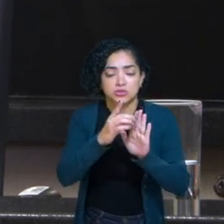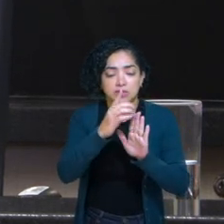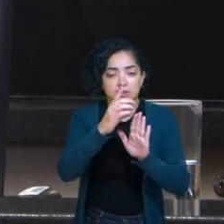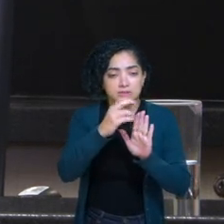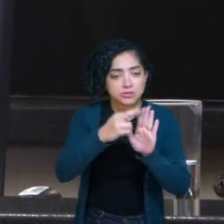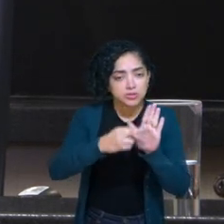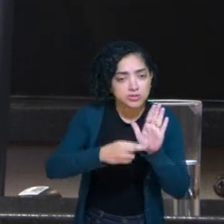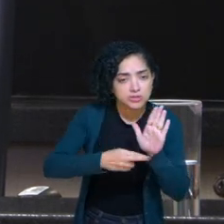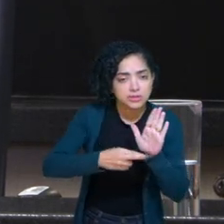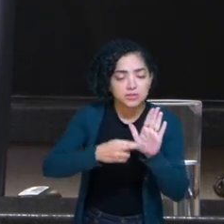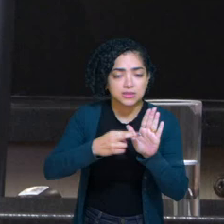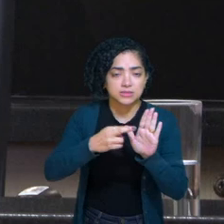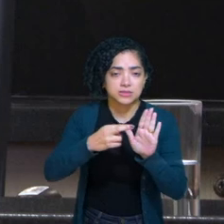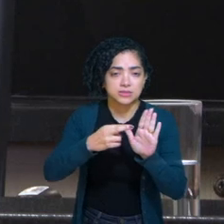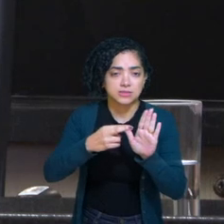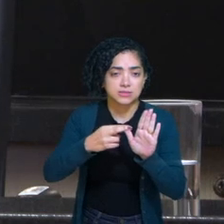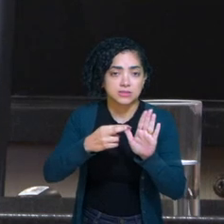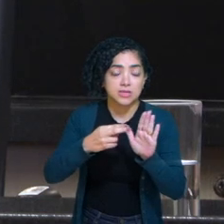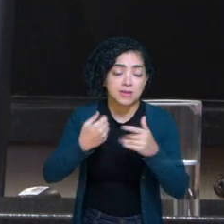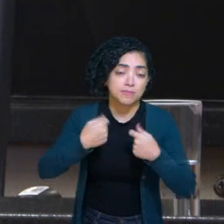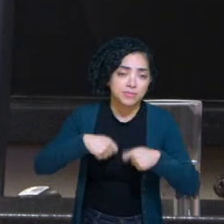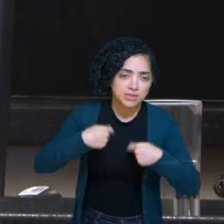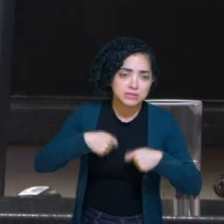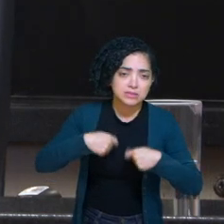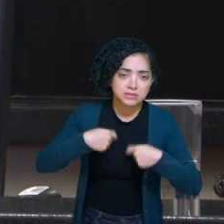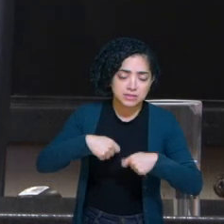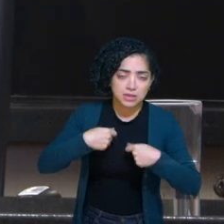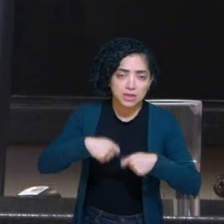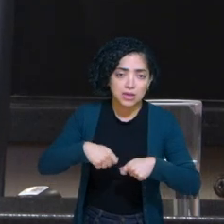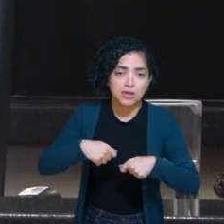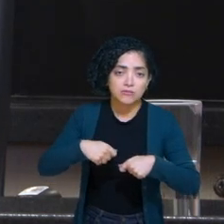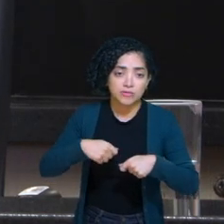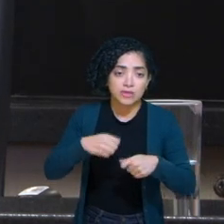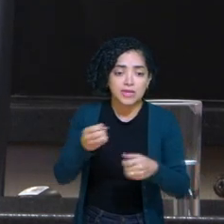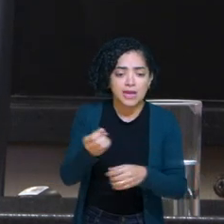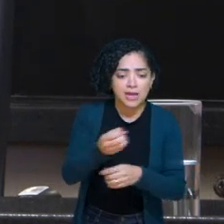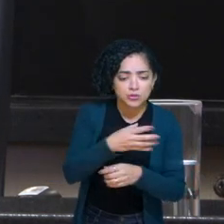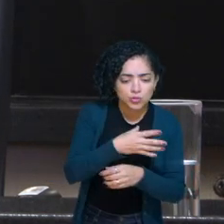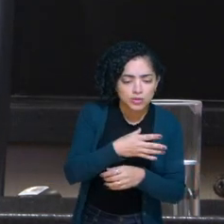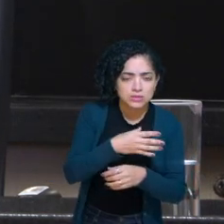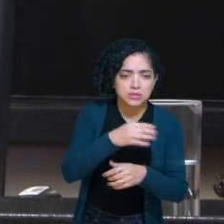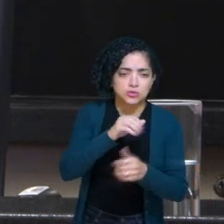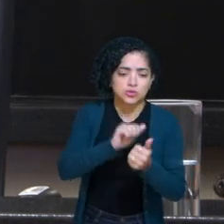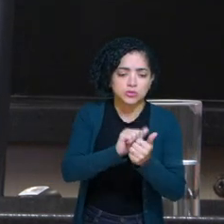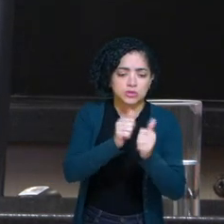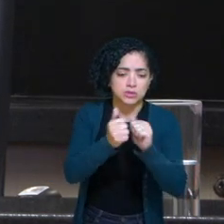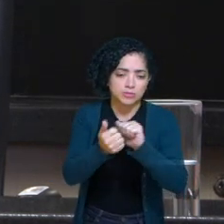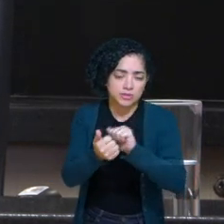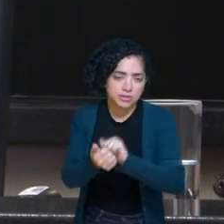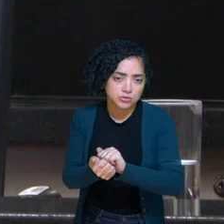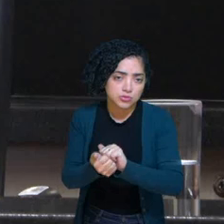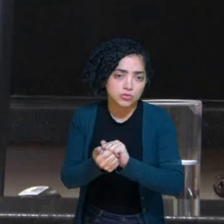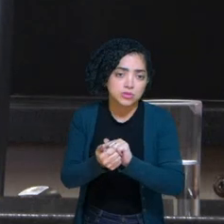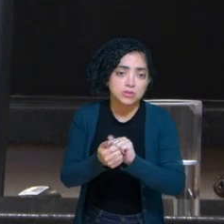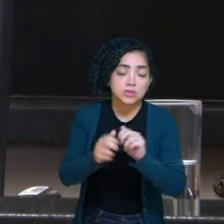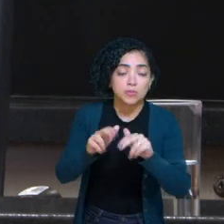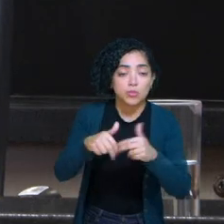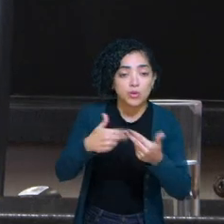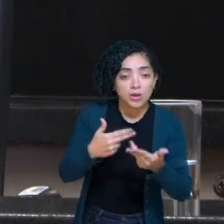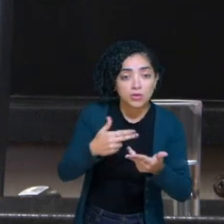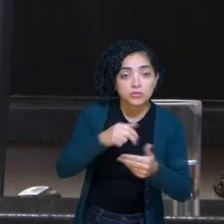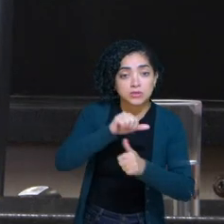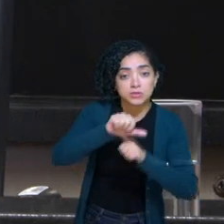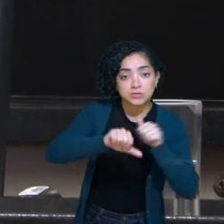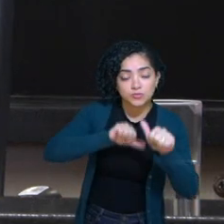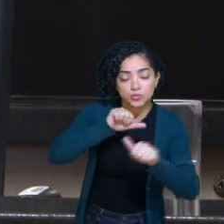02/25 necessitava de atualizações em função das mudanças que aconteceram na